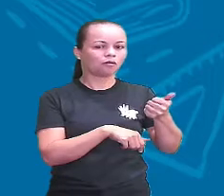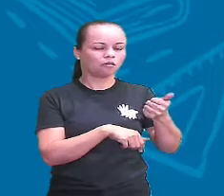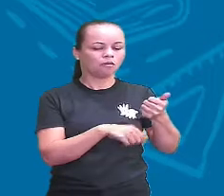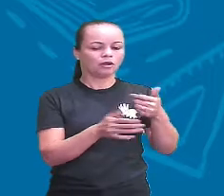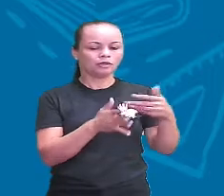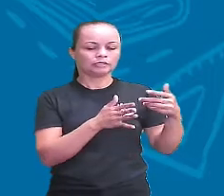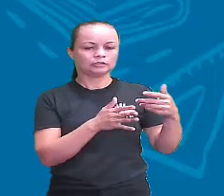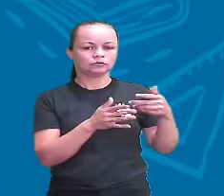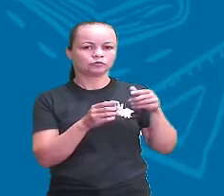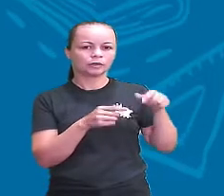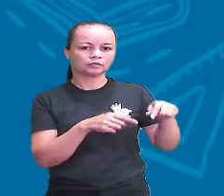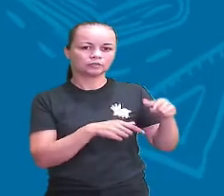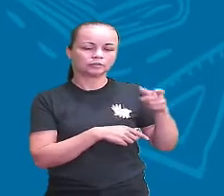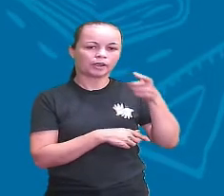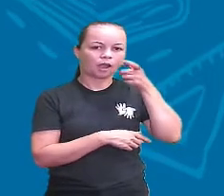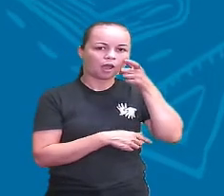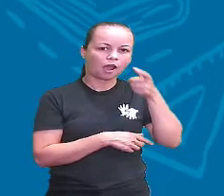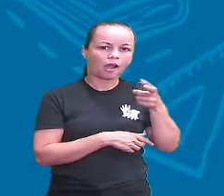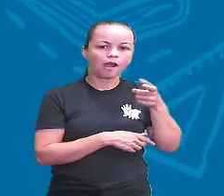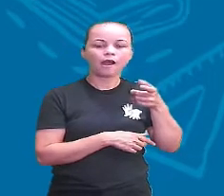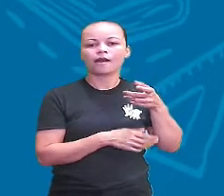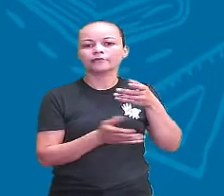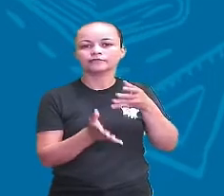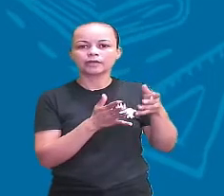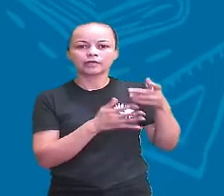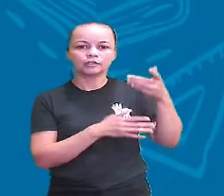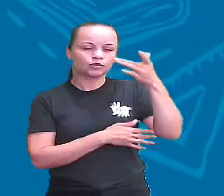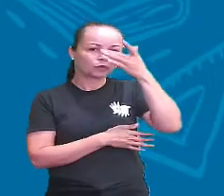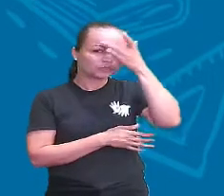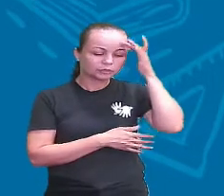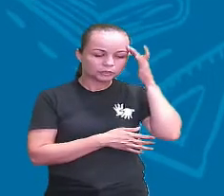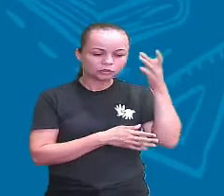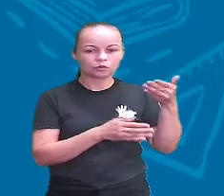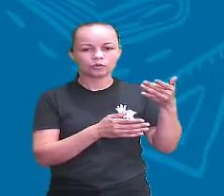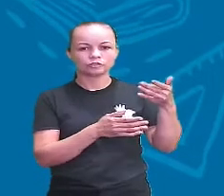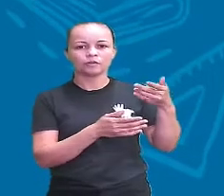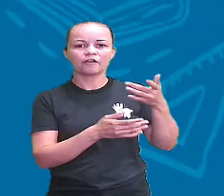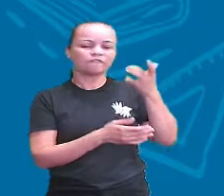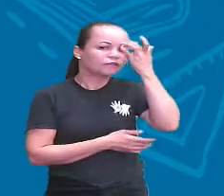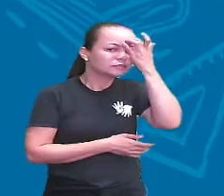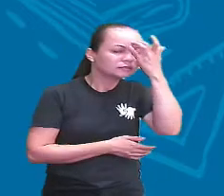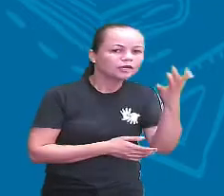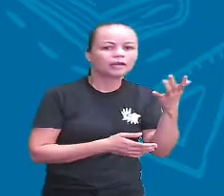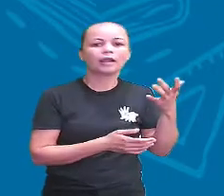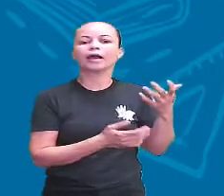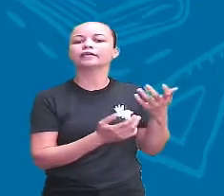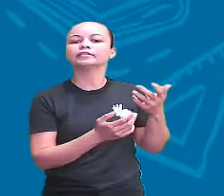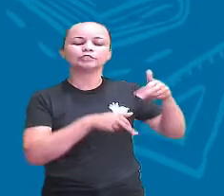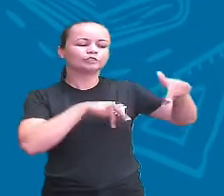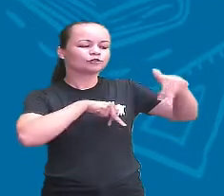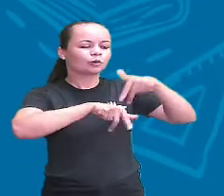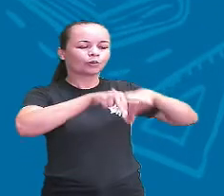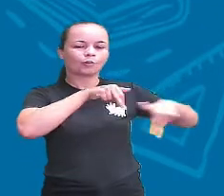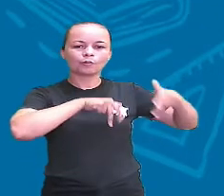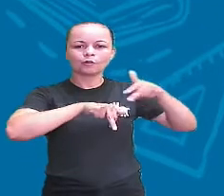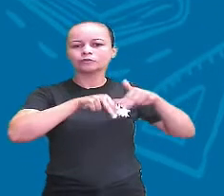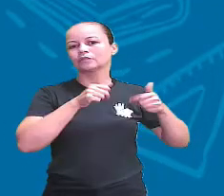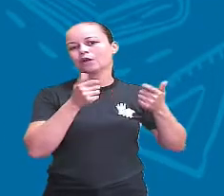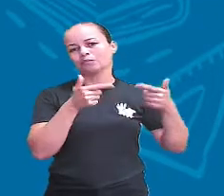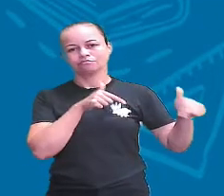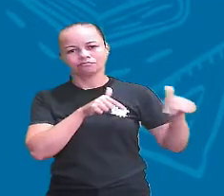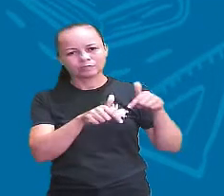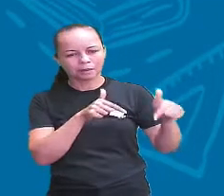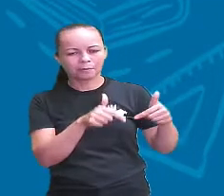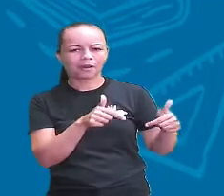também atraiu essas pessoas por conta da facilidade de locomoção e de oferta de alguns tipos de